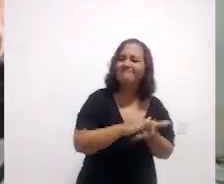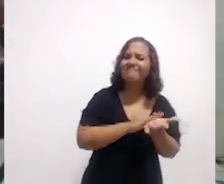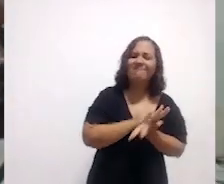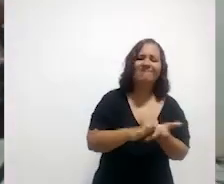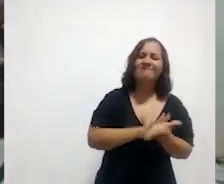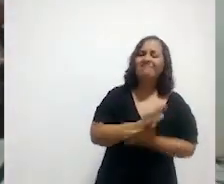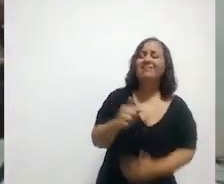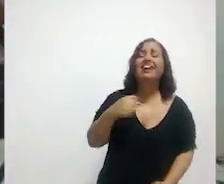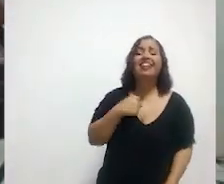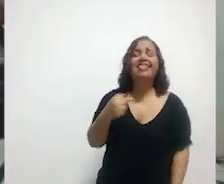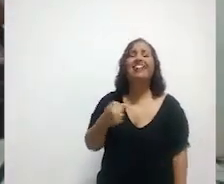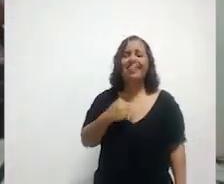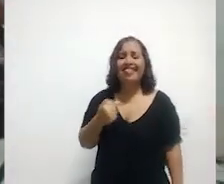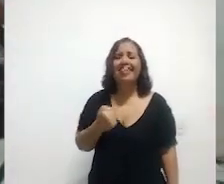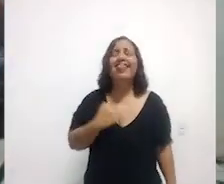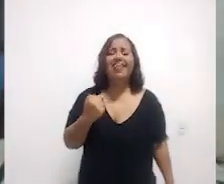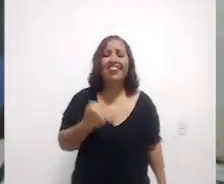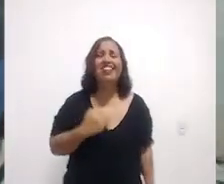E